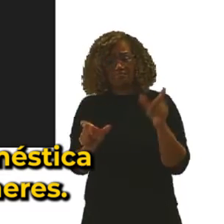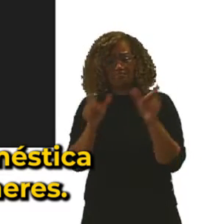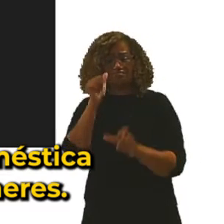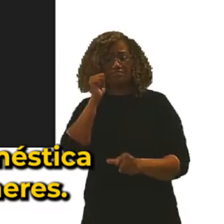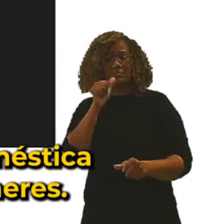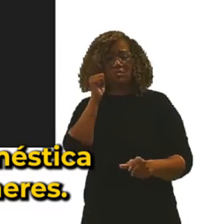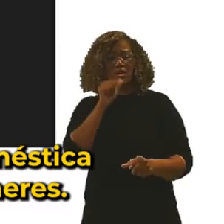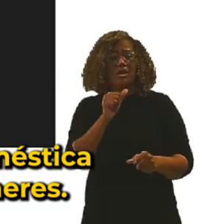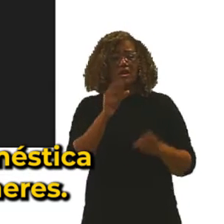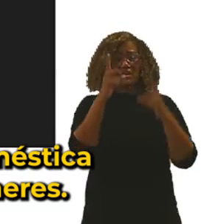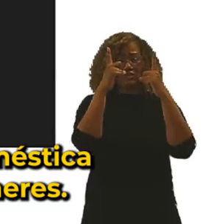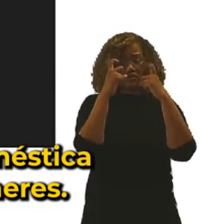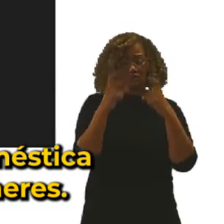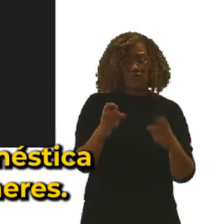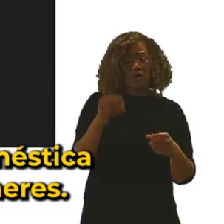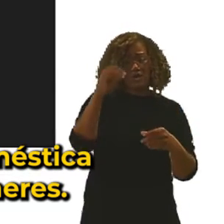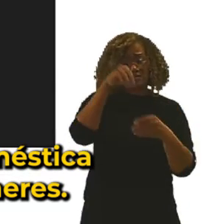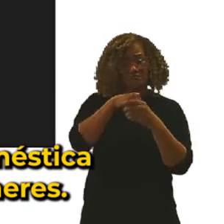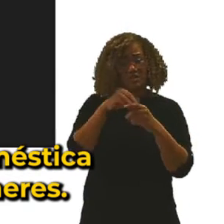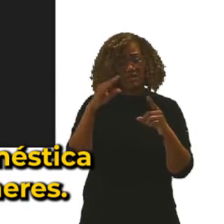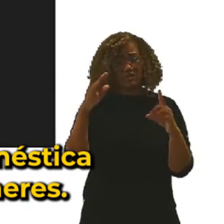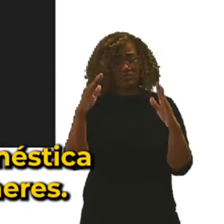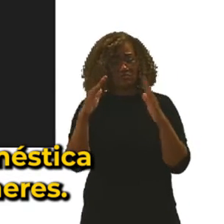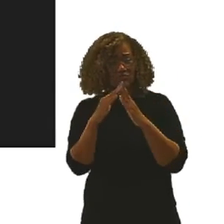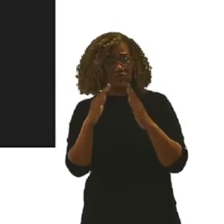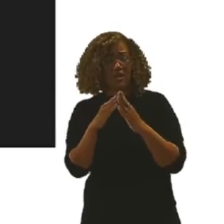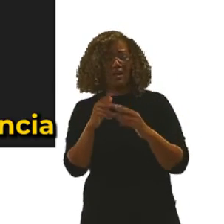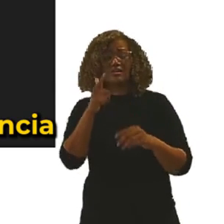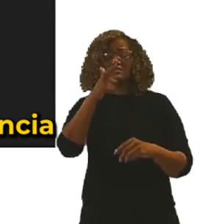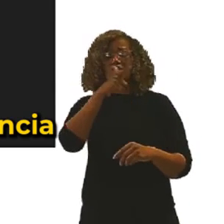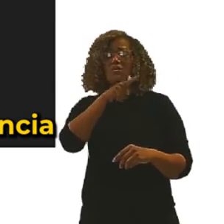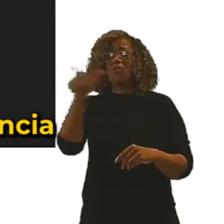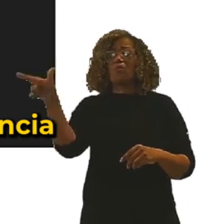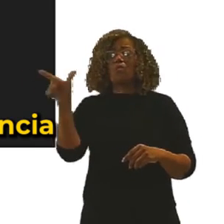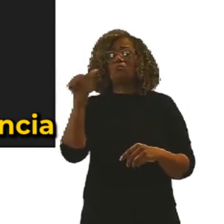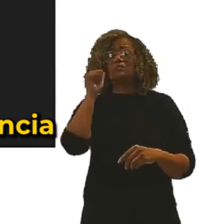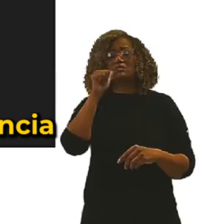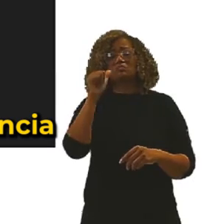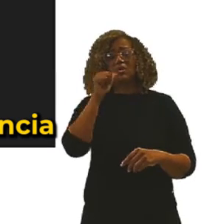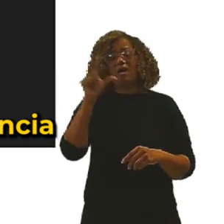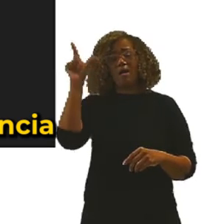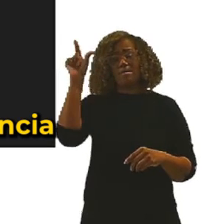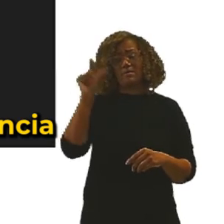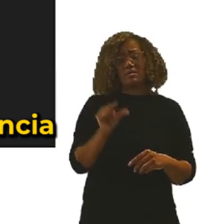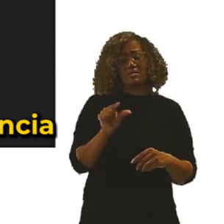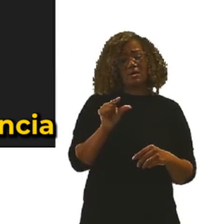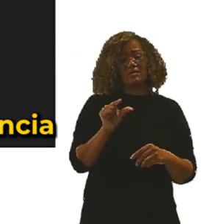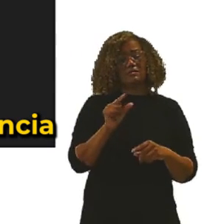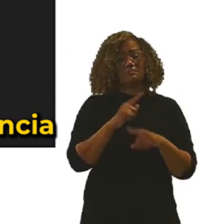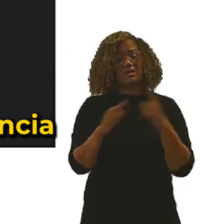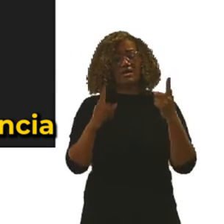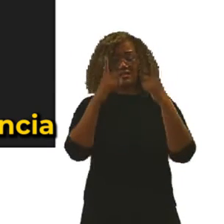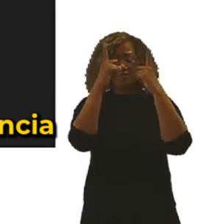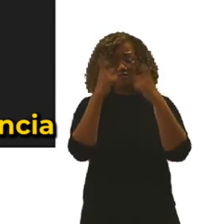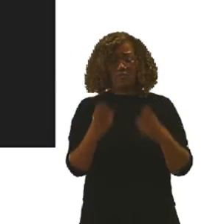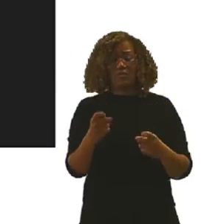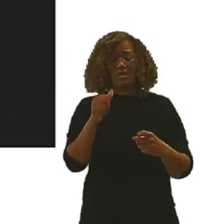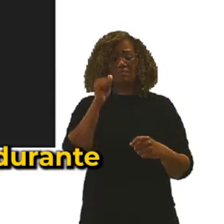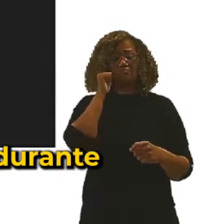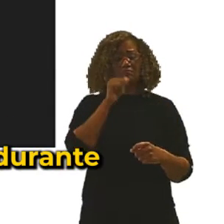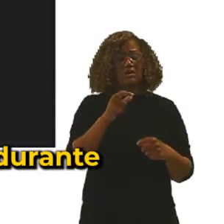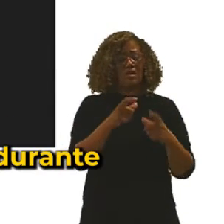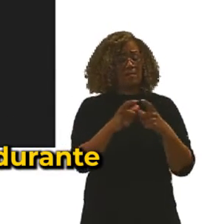violência doméstica é maior do que a situação de outras mulheres. Então, as mulheres em situação de violência doméstica perderam mais seus